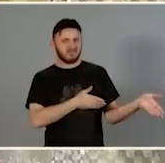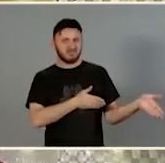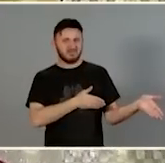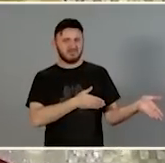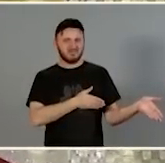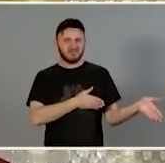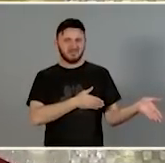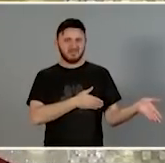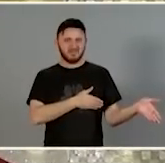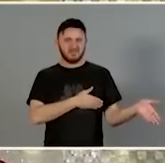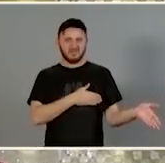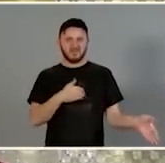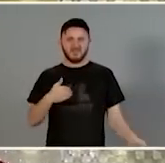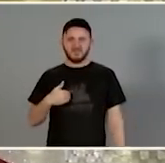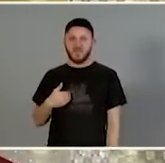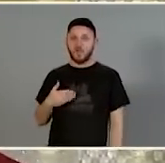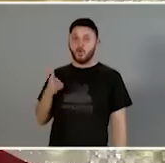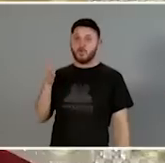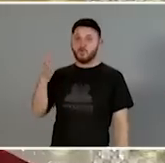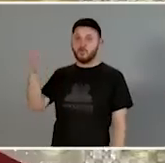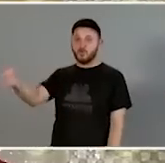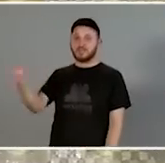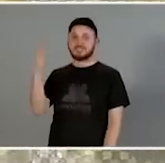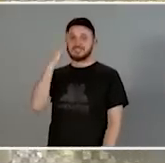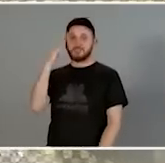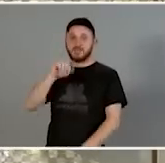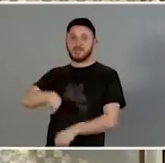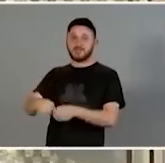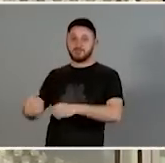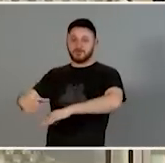fui atrás de uma peça de gesso.